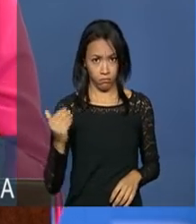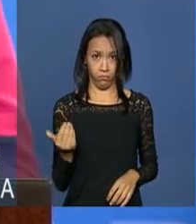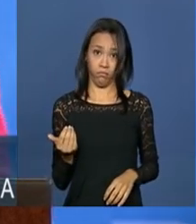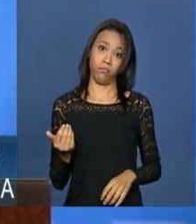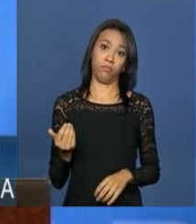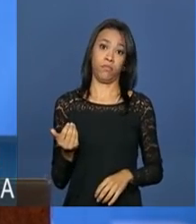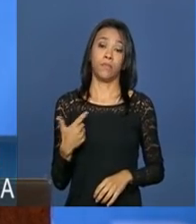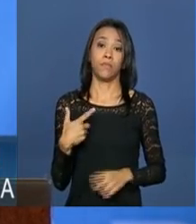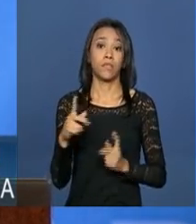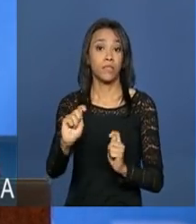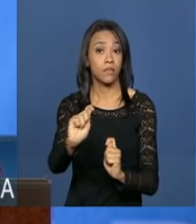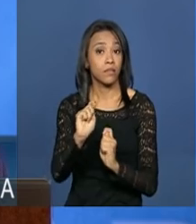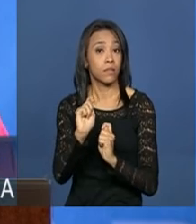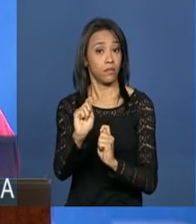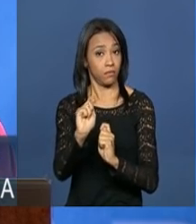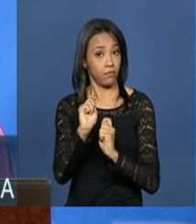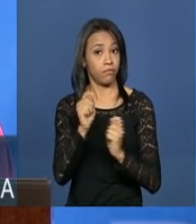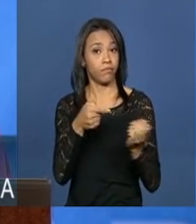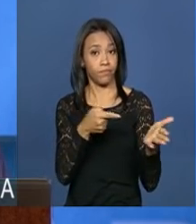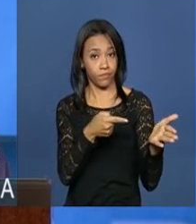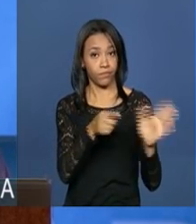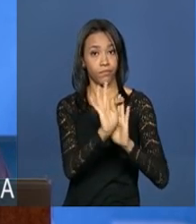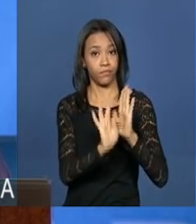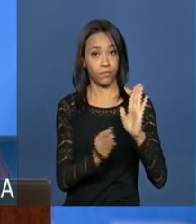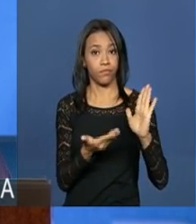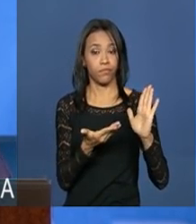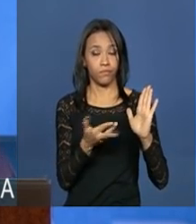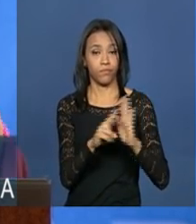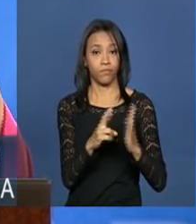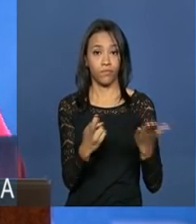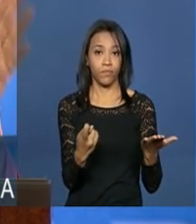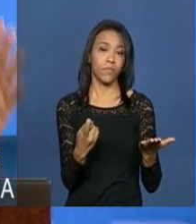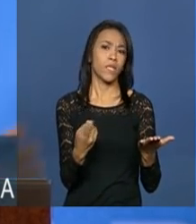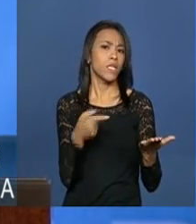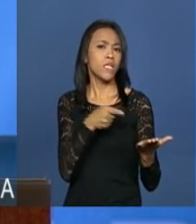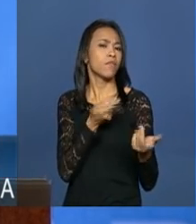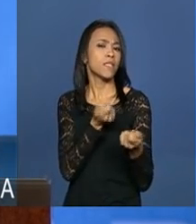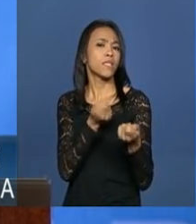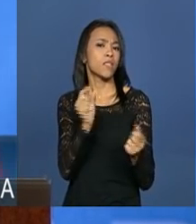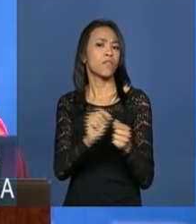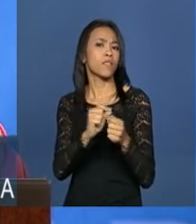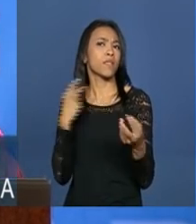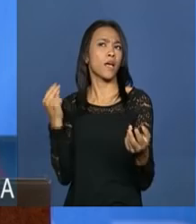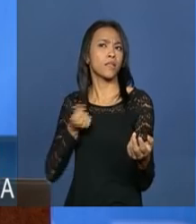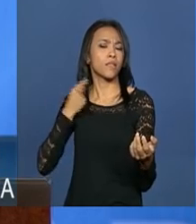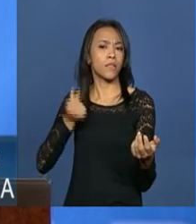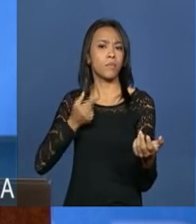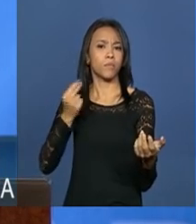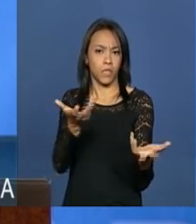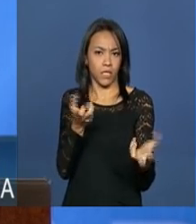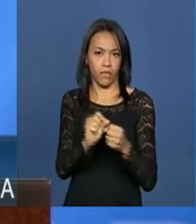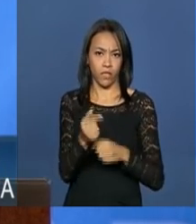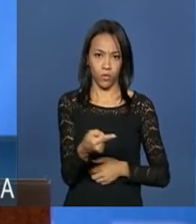vem tentando, aliás, isto vem tentando ser feito há muito tempo. Há muito